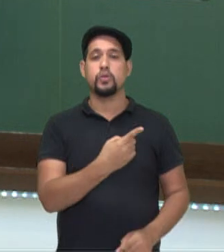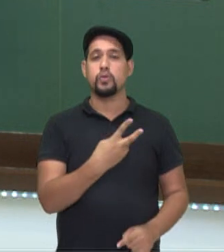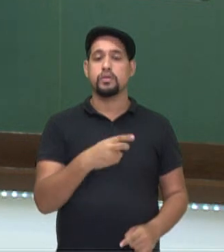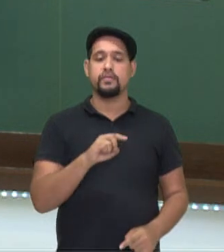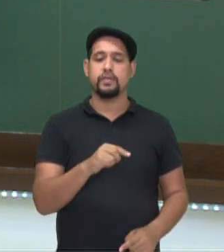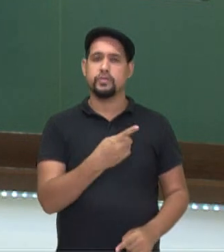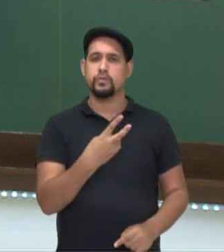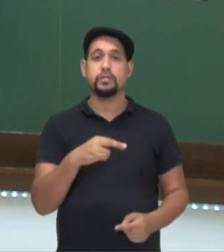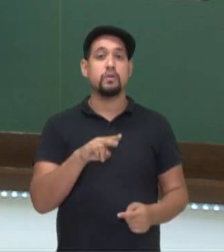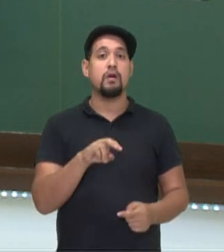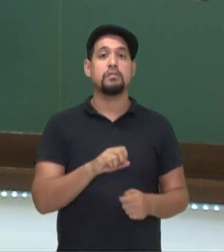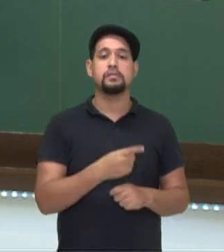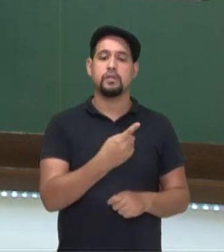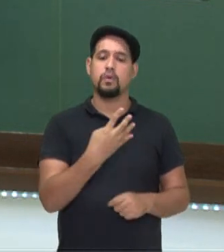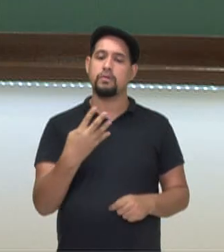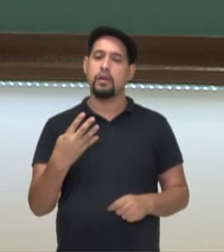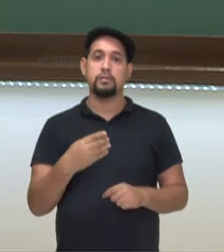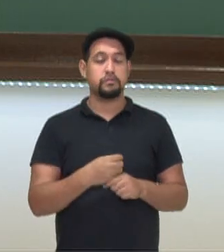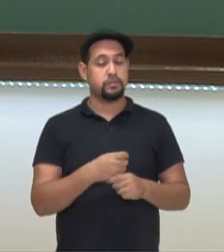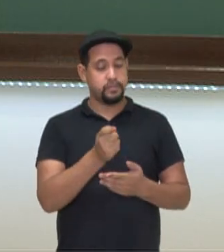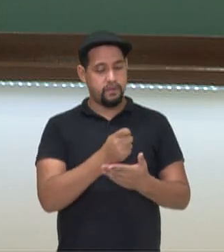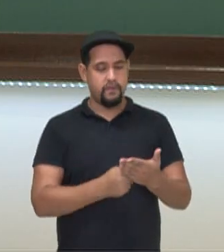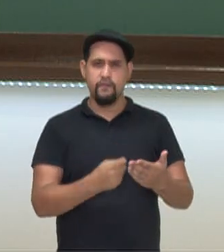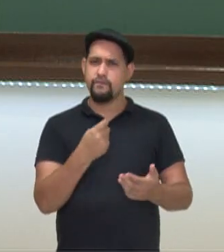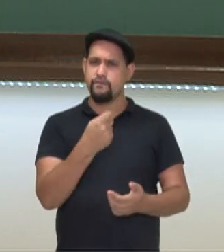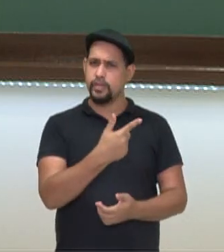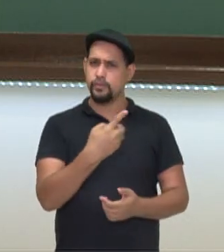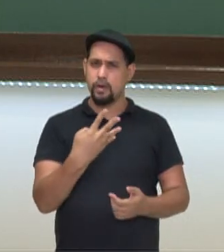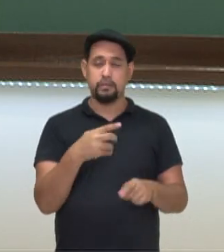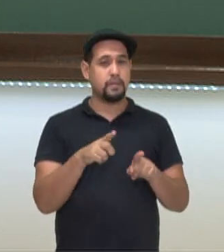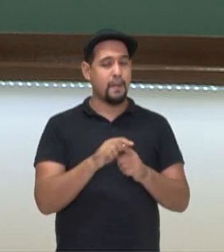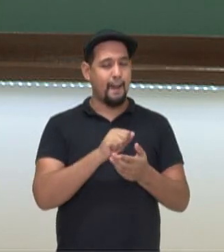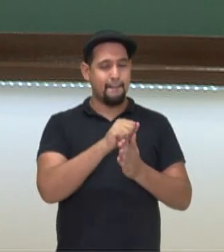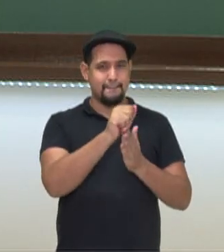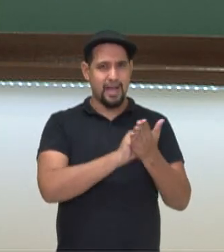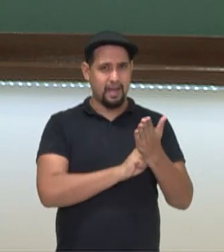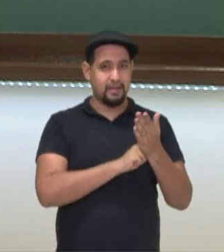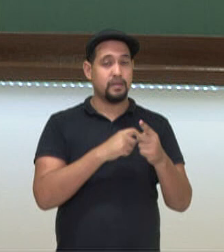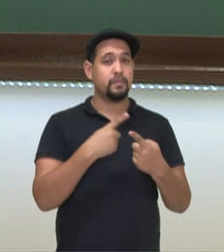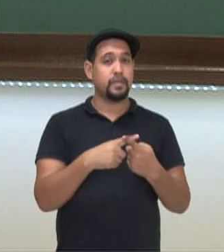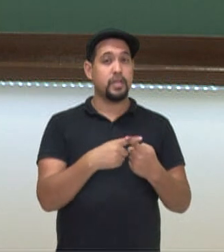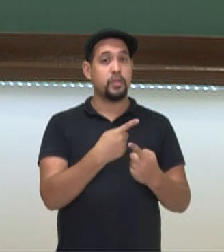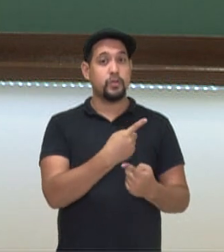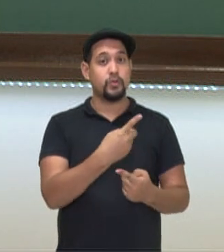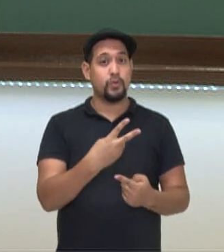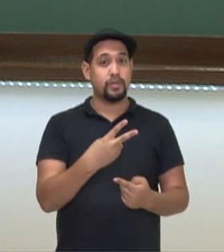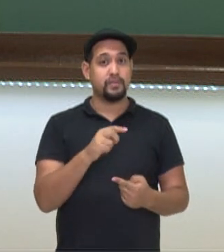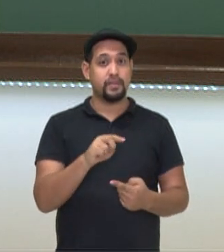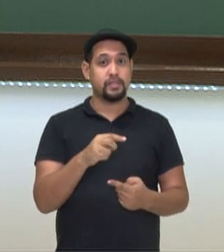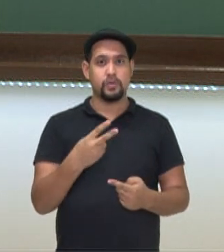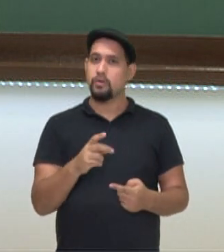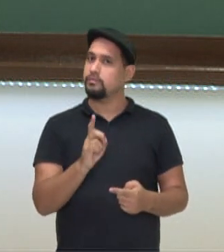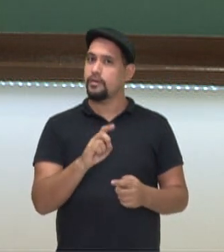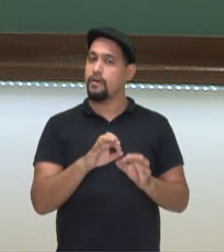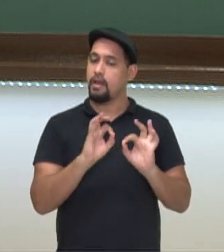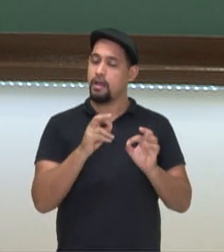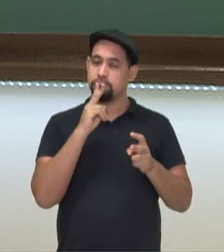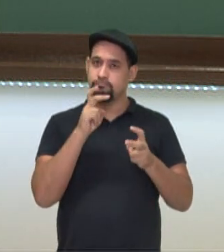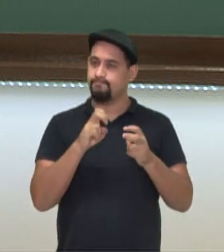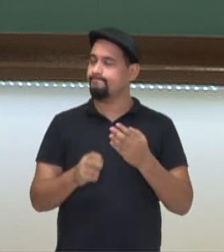é 144. Se você escreveu 24, apague, porque 12 ao quadrado é 12 vezes 12, não 12 vezes 2.